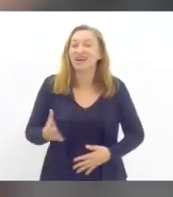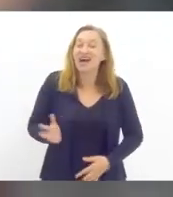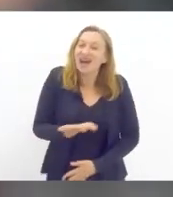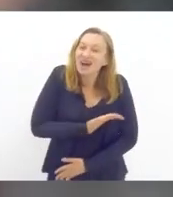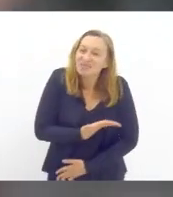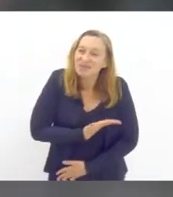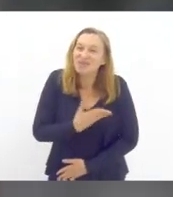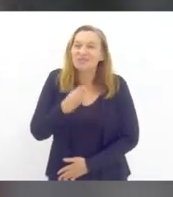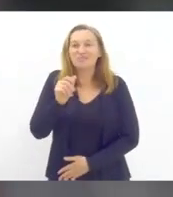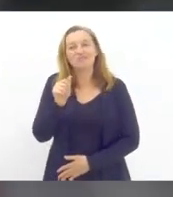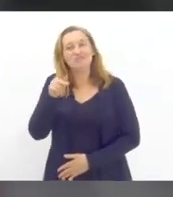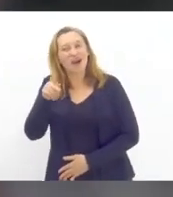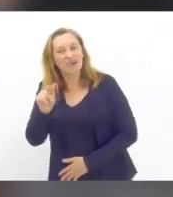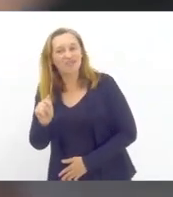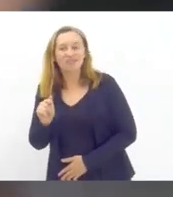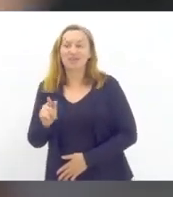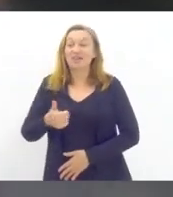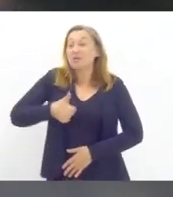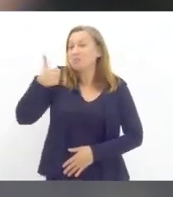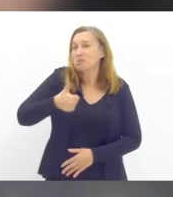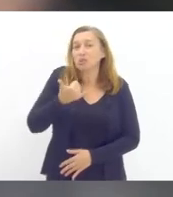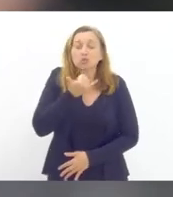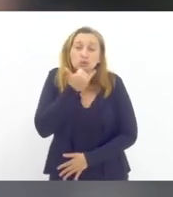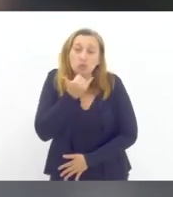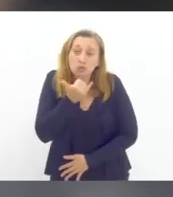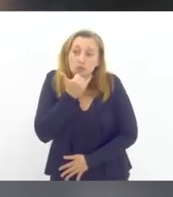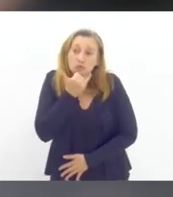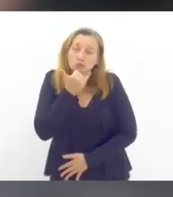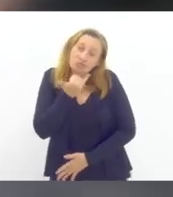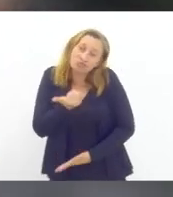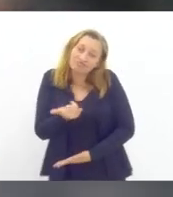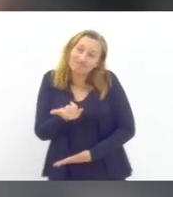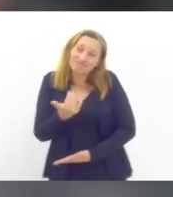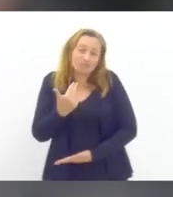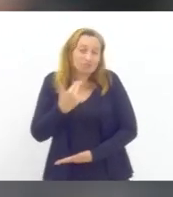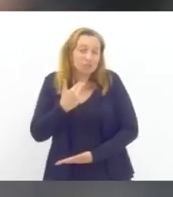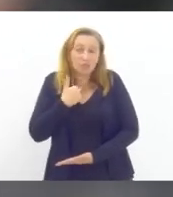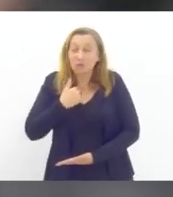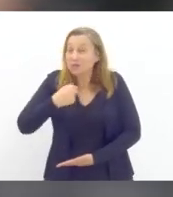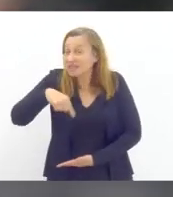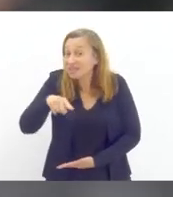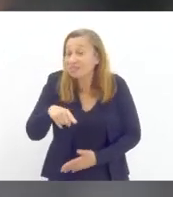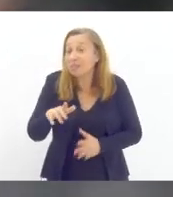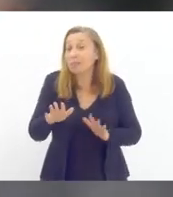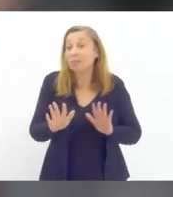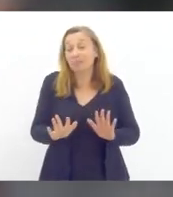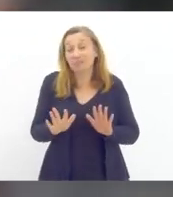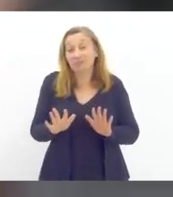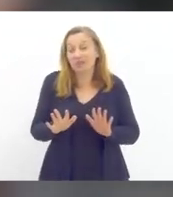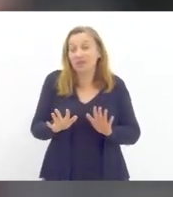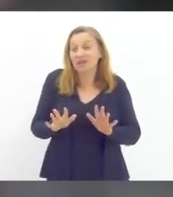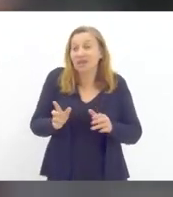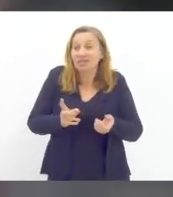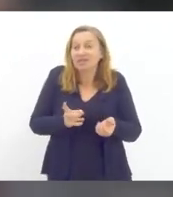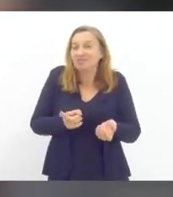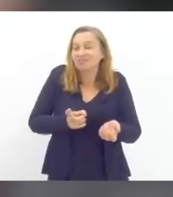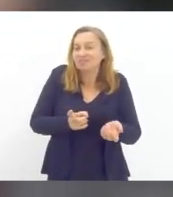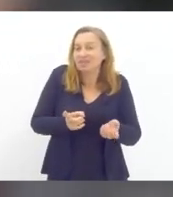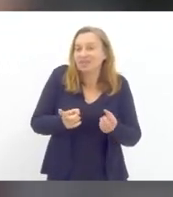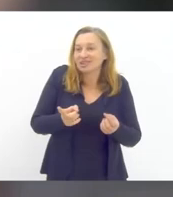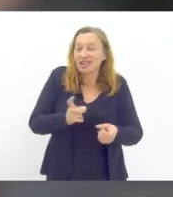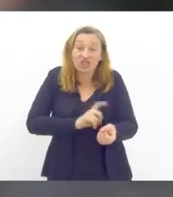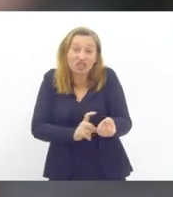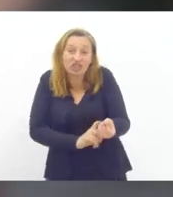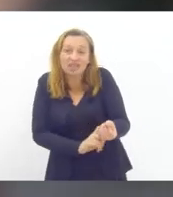amigo bate olha em primeiro lugar me desculpe pela minha ausência eu tô aqui vai vendo da